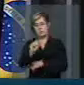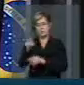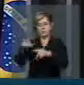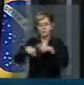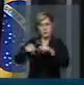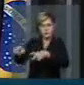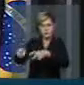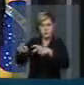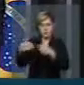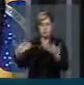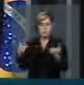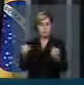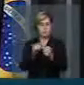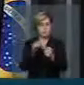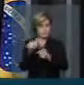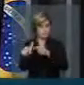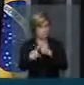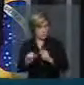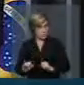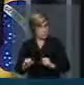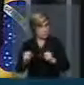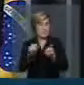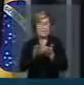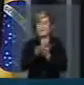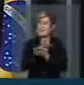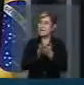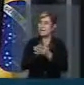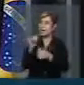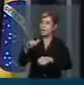produtores que estão fazendo aquele trabalho. E não tem um aeroporto